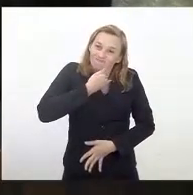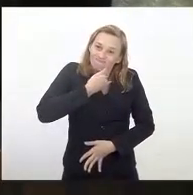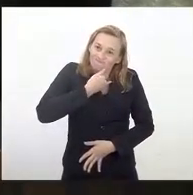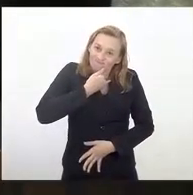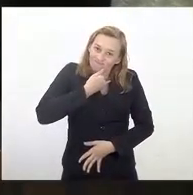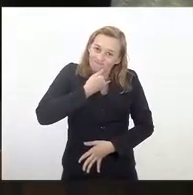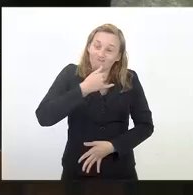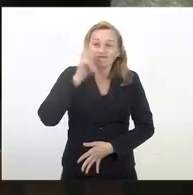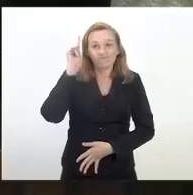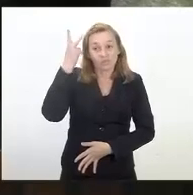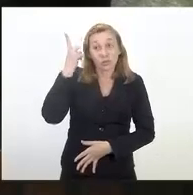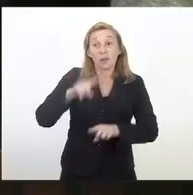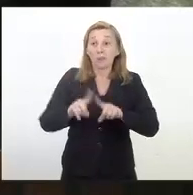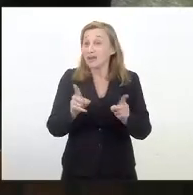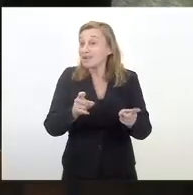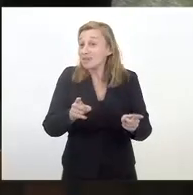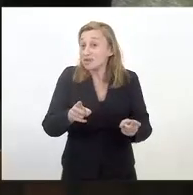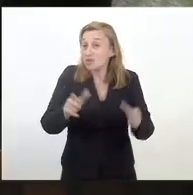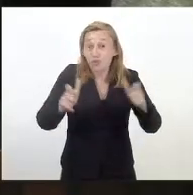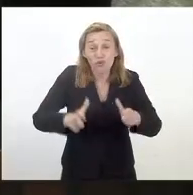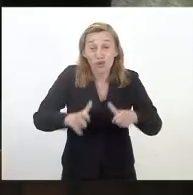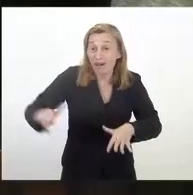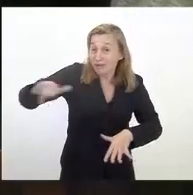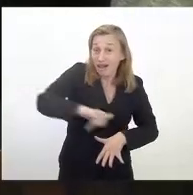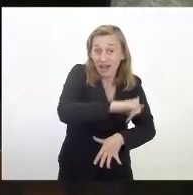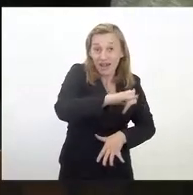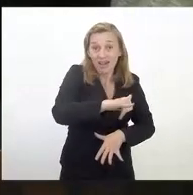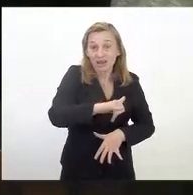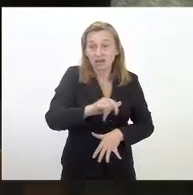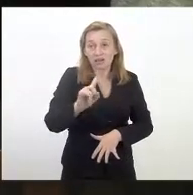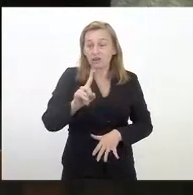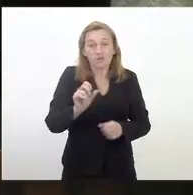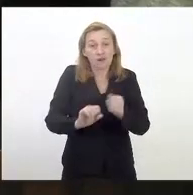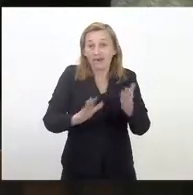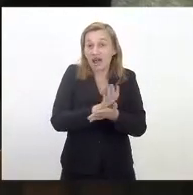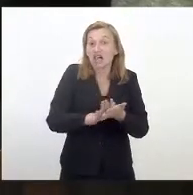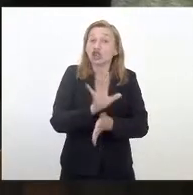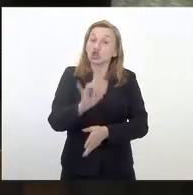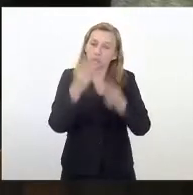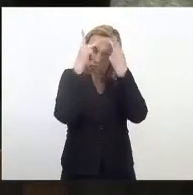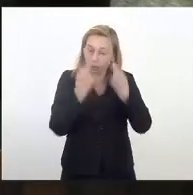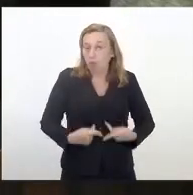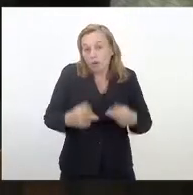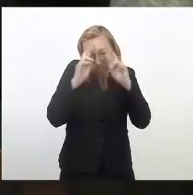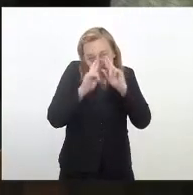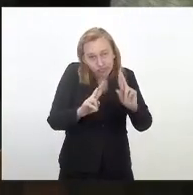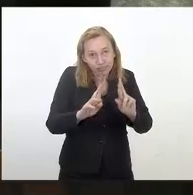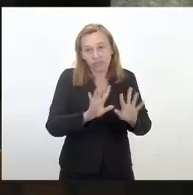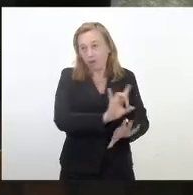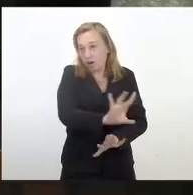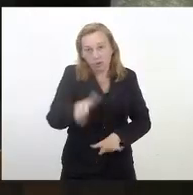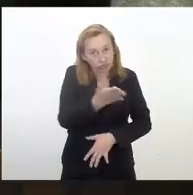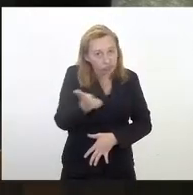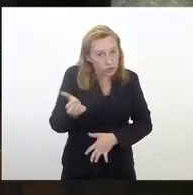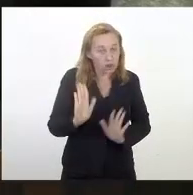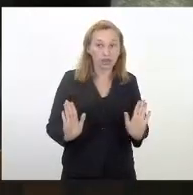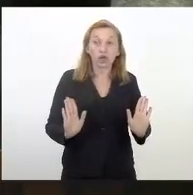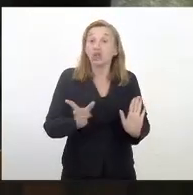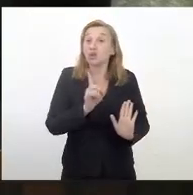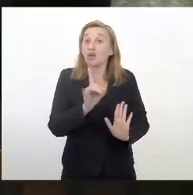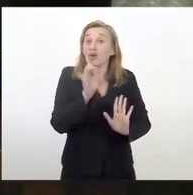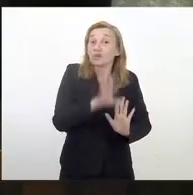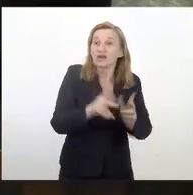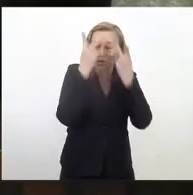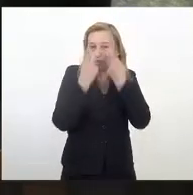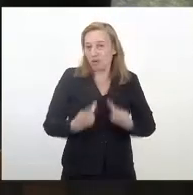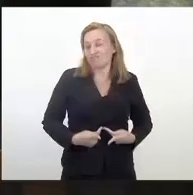a parte da história mais a base aérea não faz isso quem faz é o cedo humano mas eu respeito a opinião de cada um de vocês não é o ser